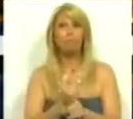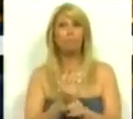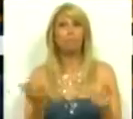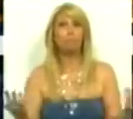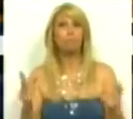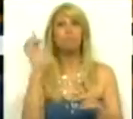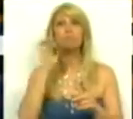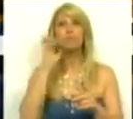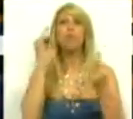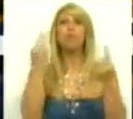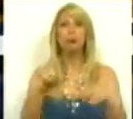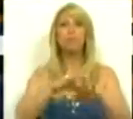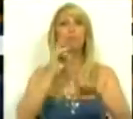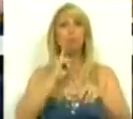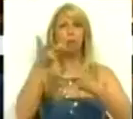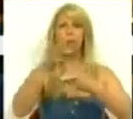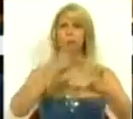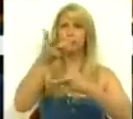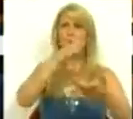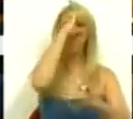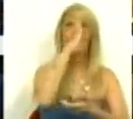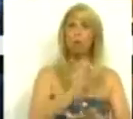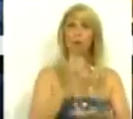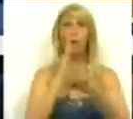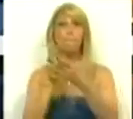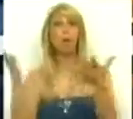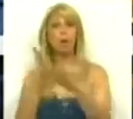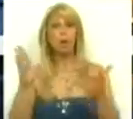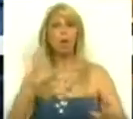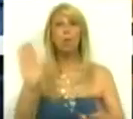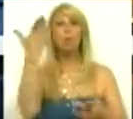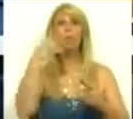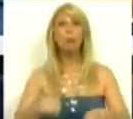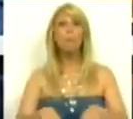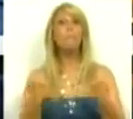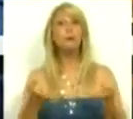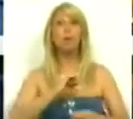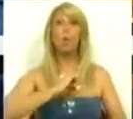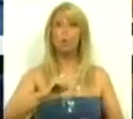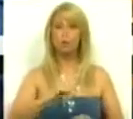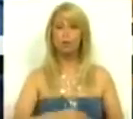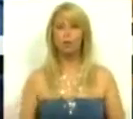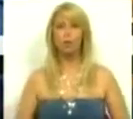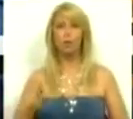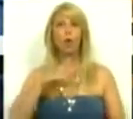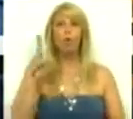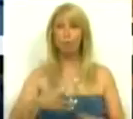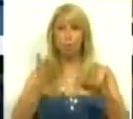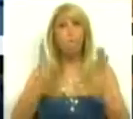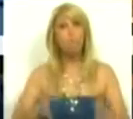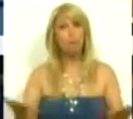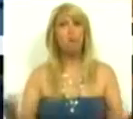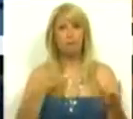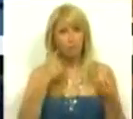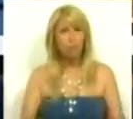sido privilegiada nas relações entre o Governo, entre esta maioria e o principal partido da oposição. Portugal precisa e tem